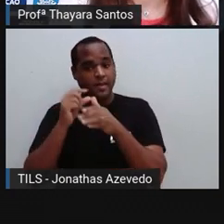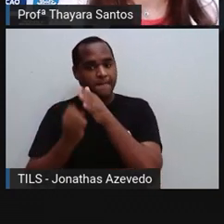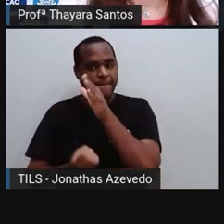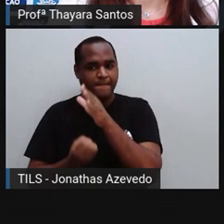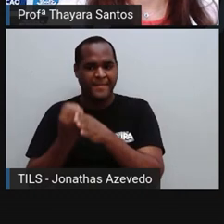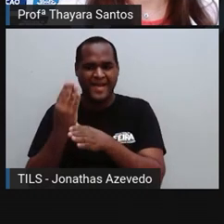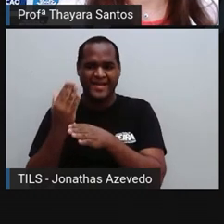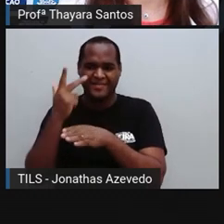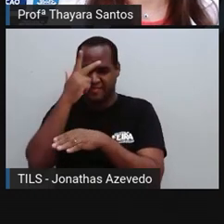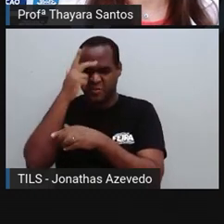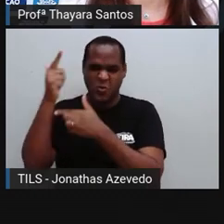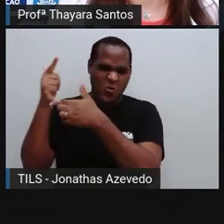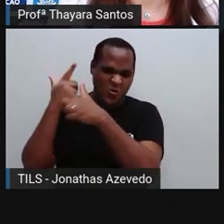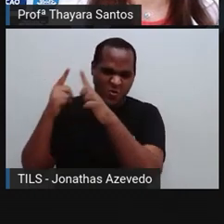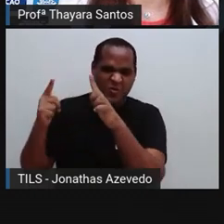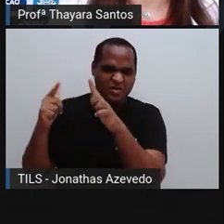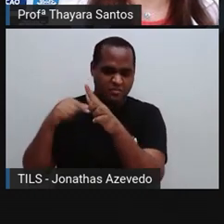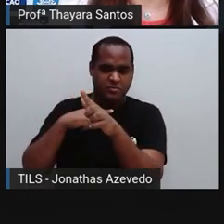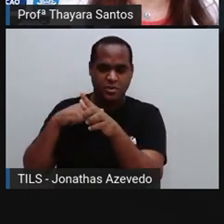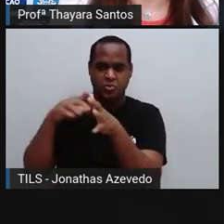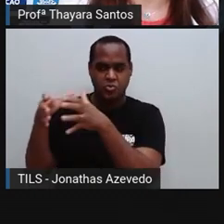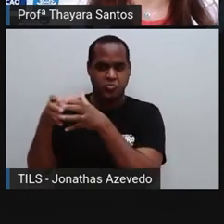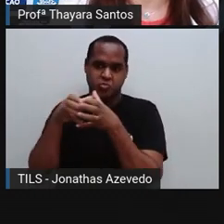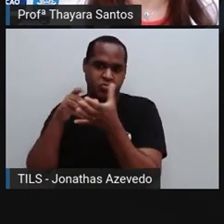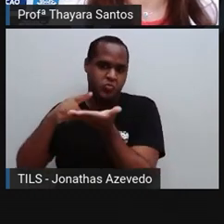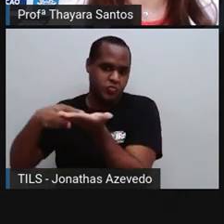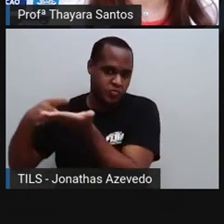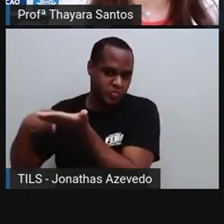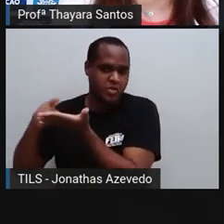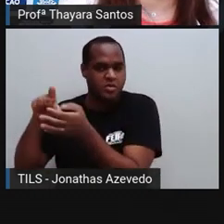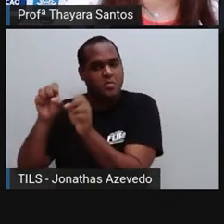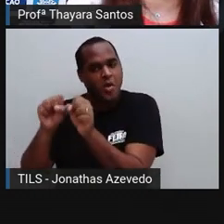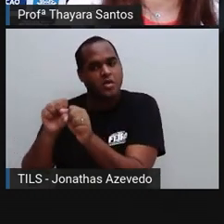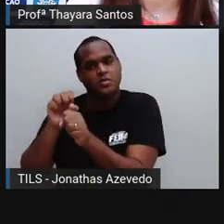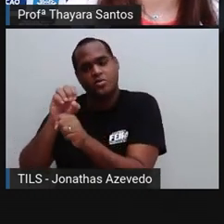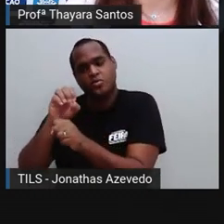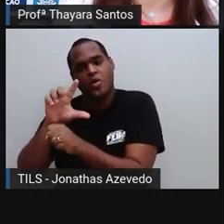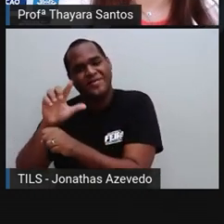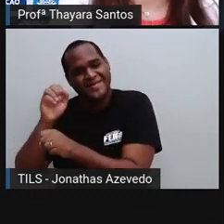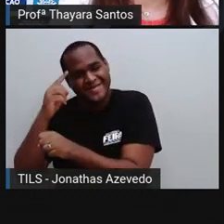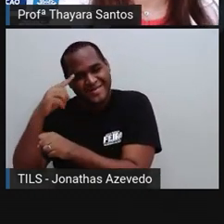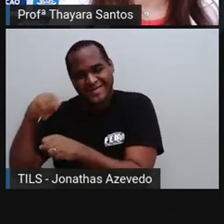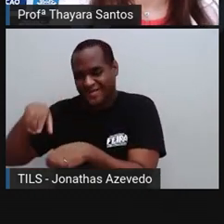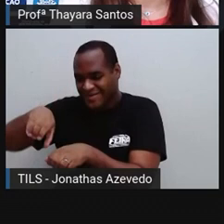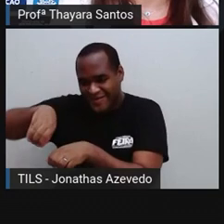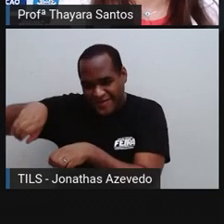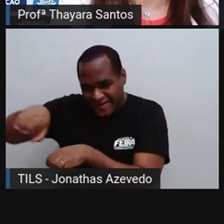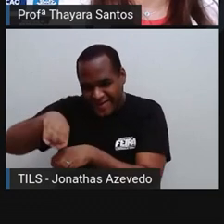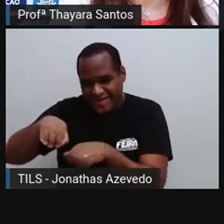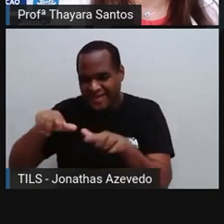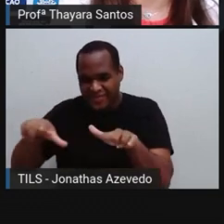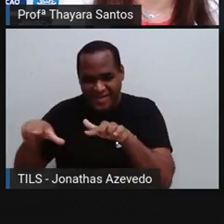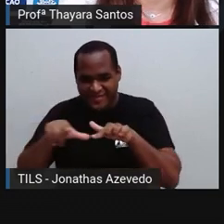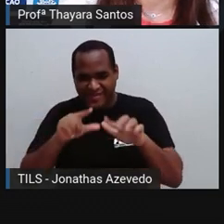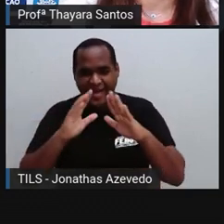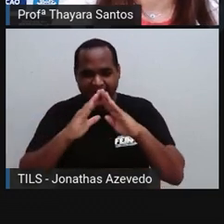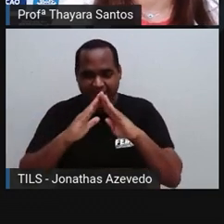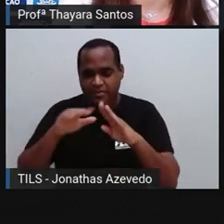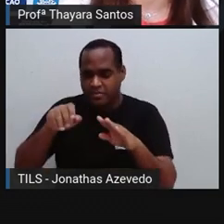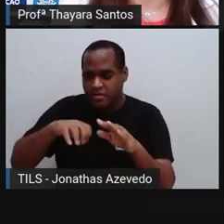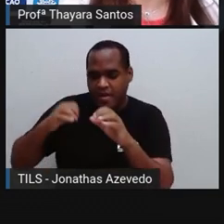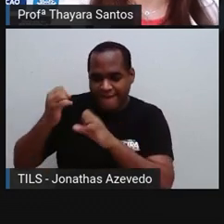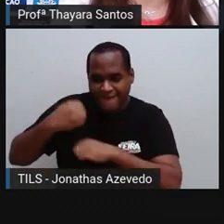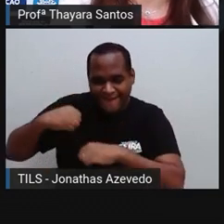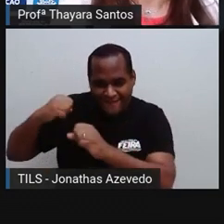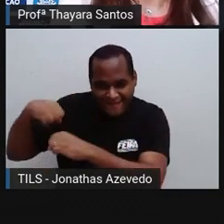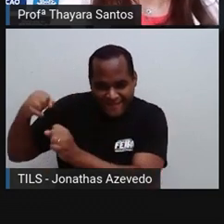clandestinamente e conter outras substâncias, como soda cáustica, querosene, gasolina e cal.